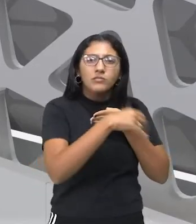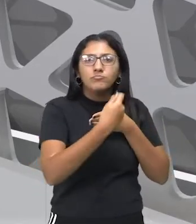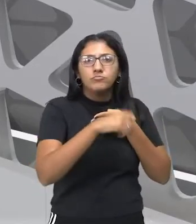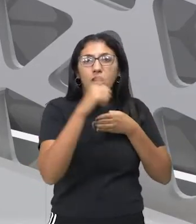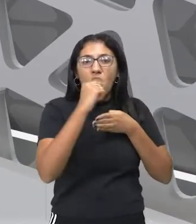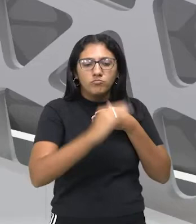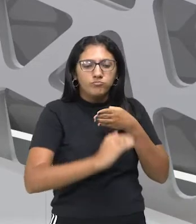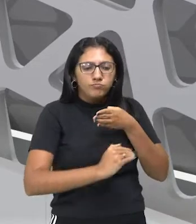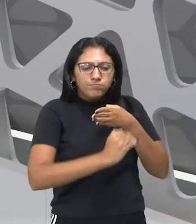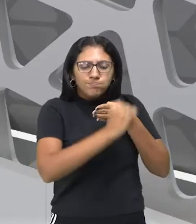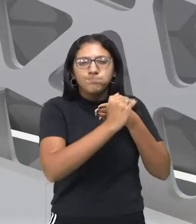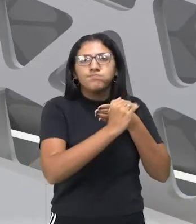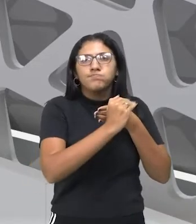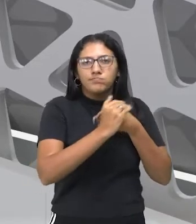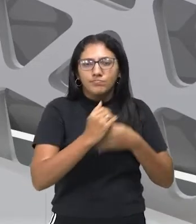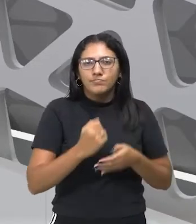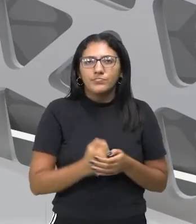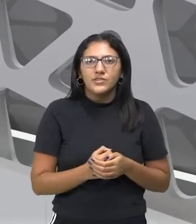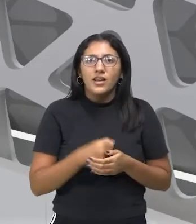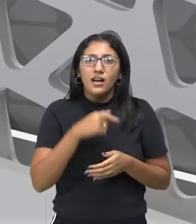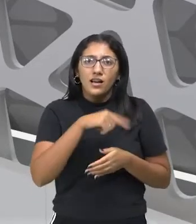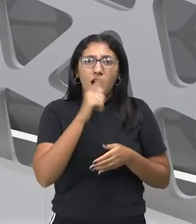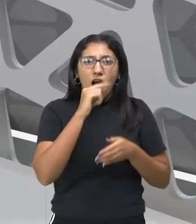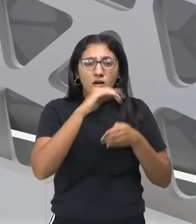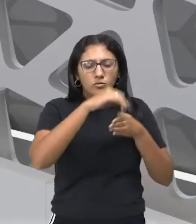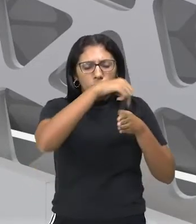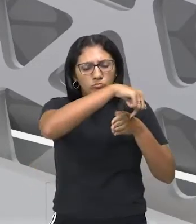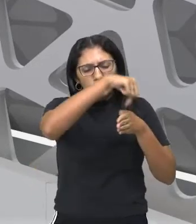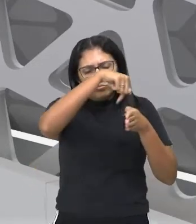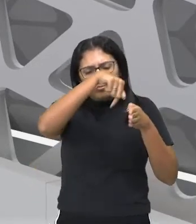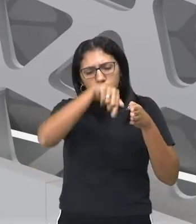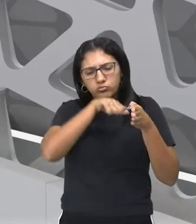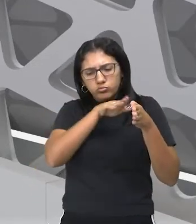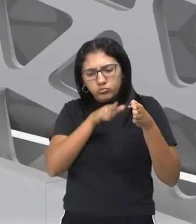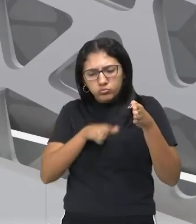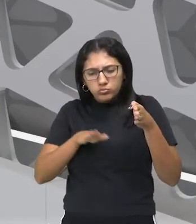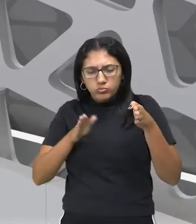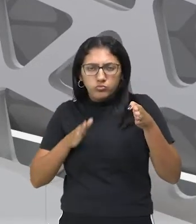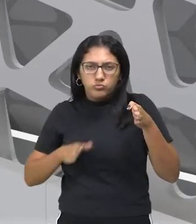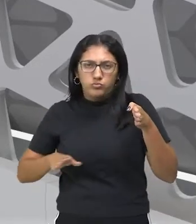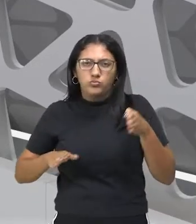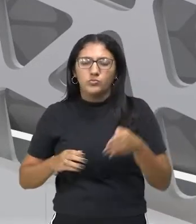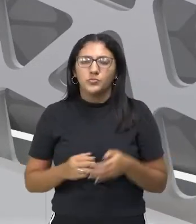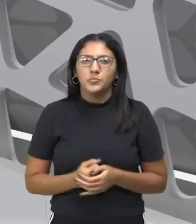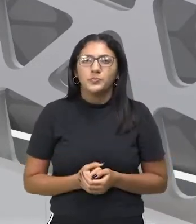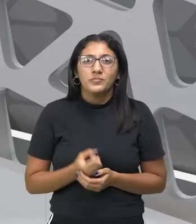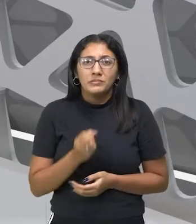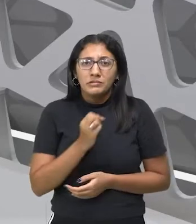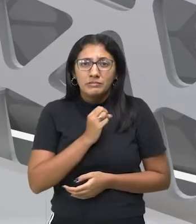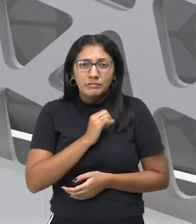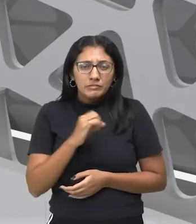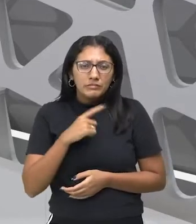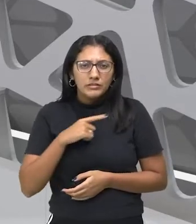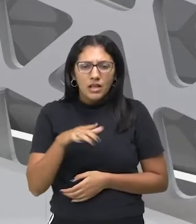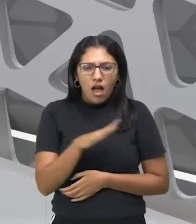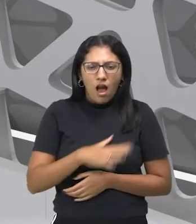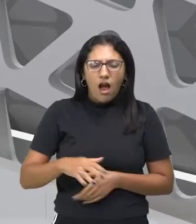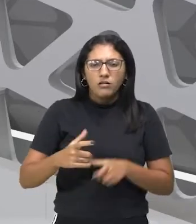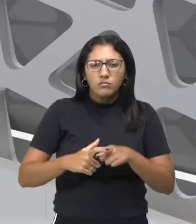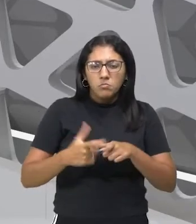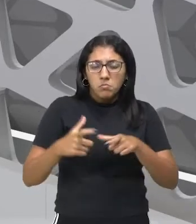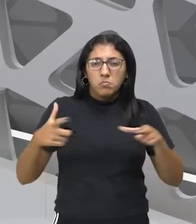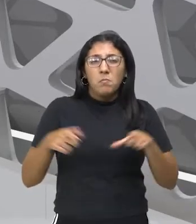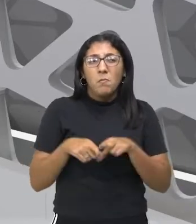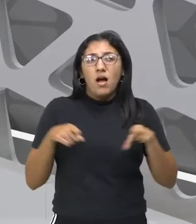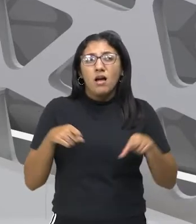acumular água e aos poucos aquela água descer para fazer girar as turbinas. Se eu tenho uma grande área, mas eu não